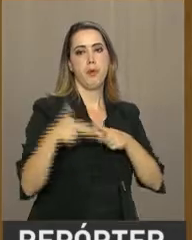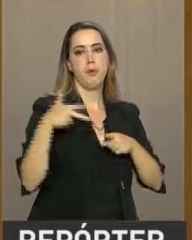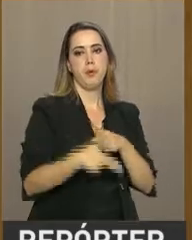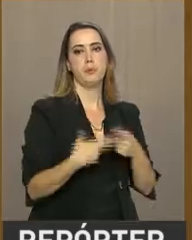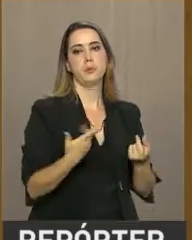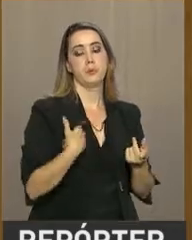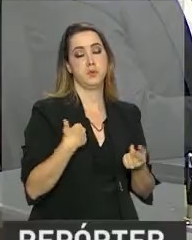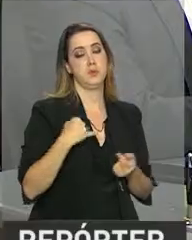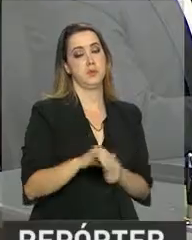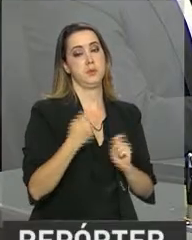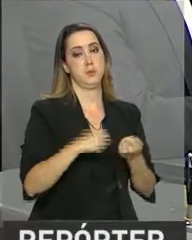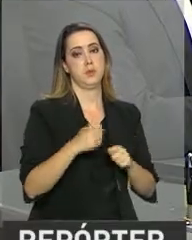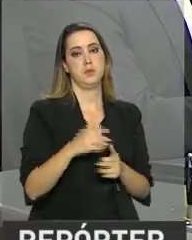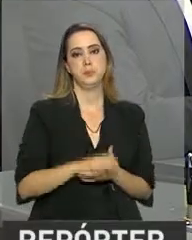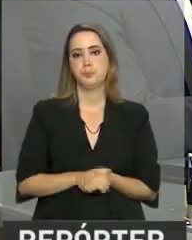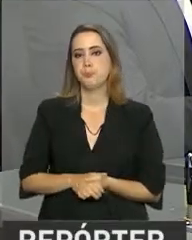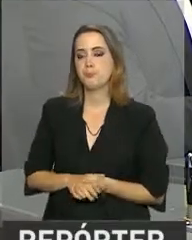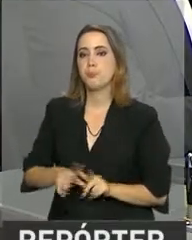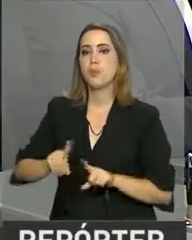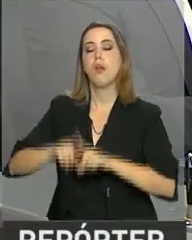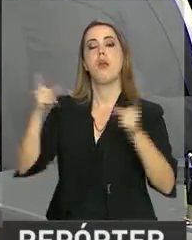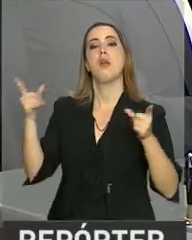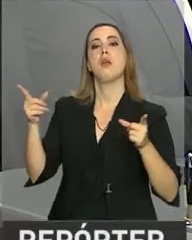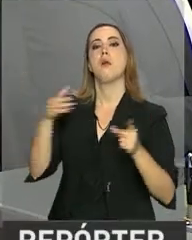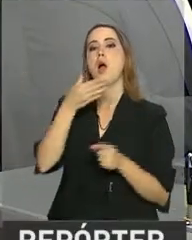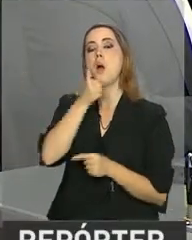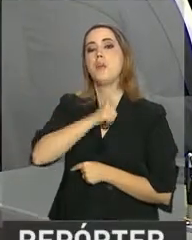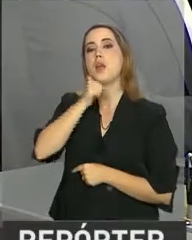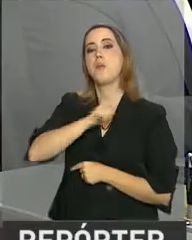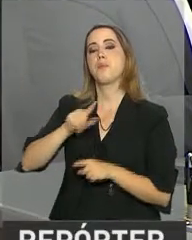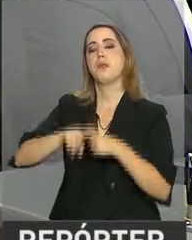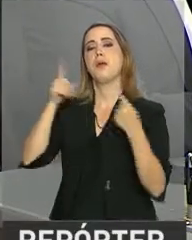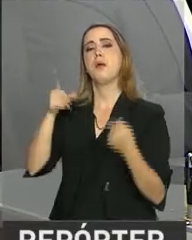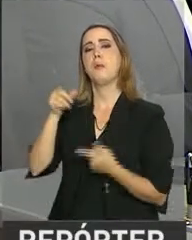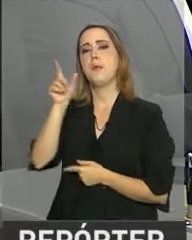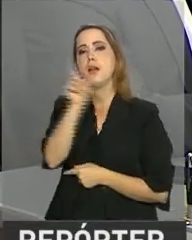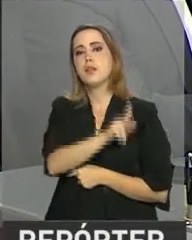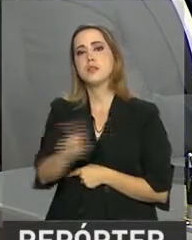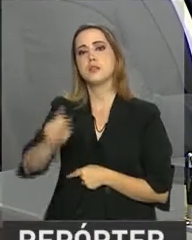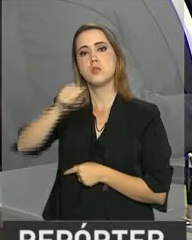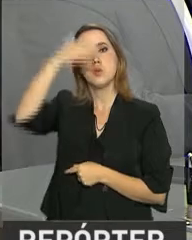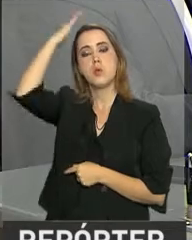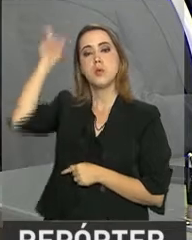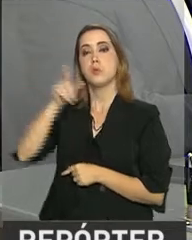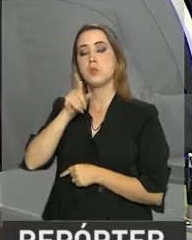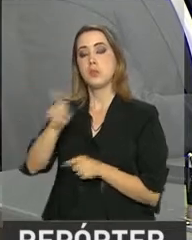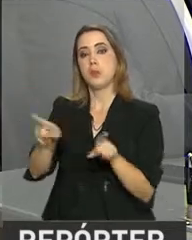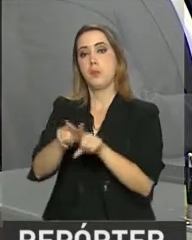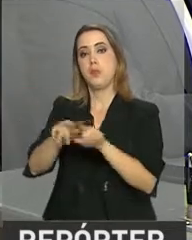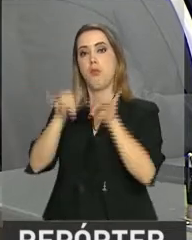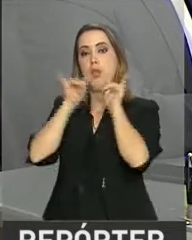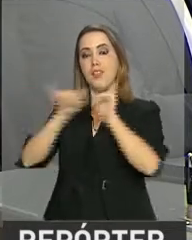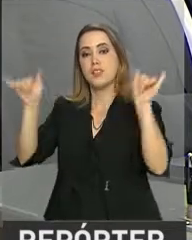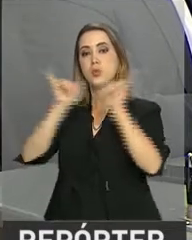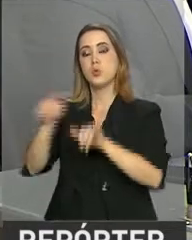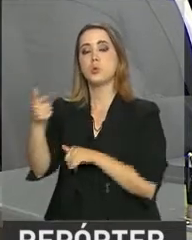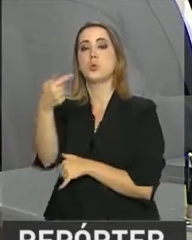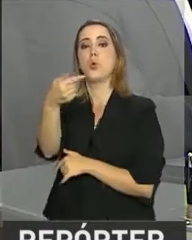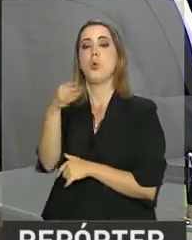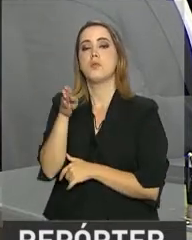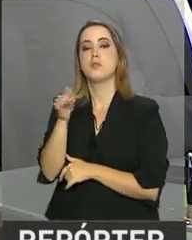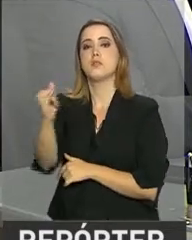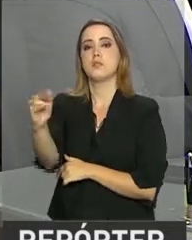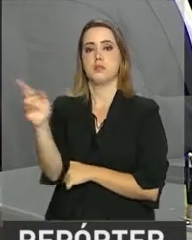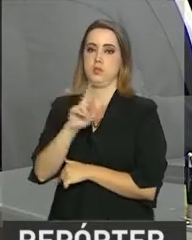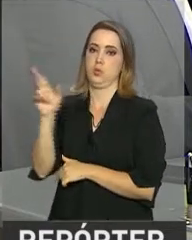cartões agora o presidente michel temer também anunciou 7 bilhões de reais em financiamento nesse cartão